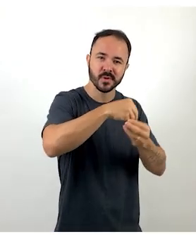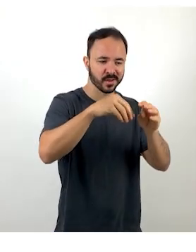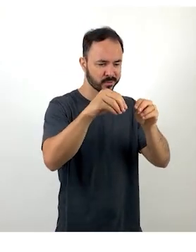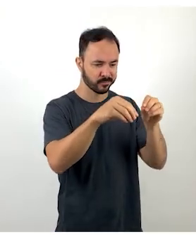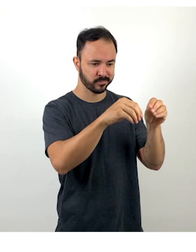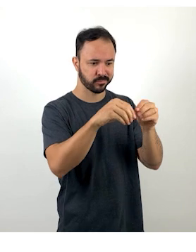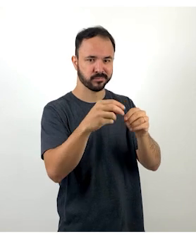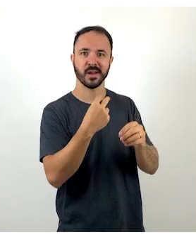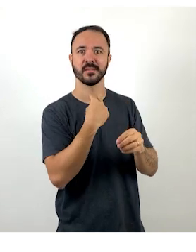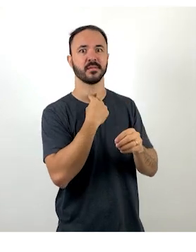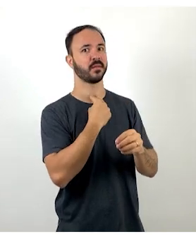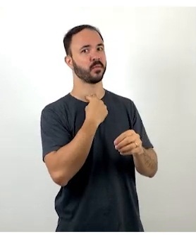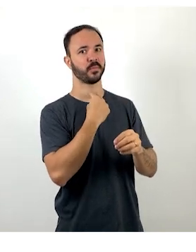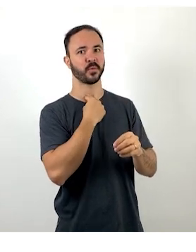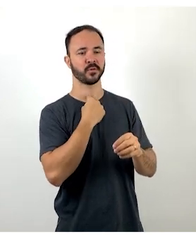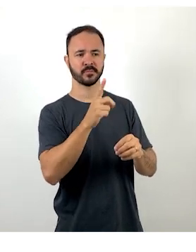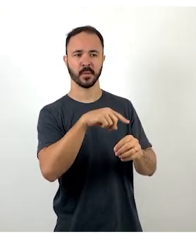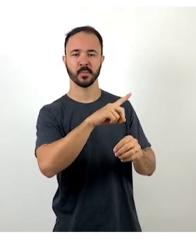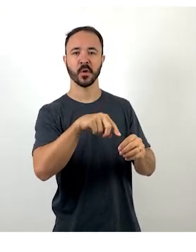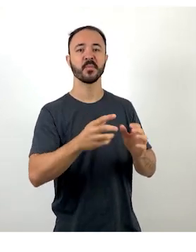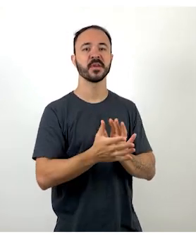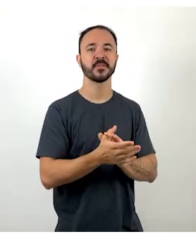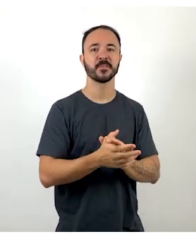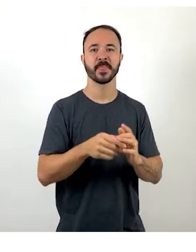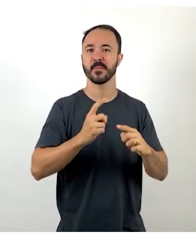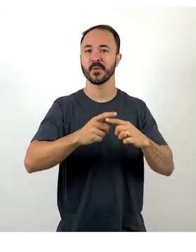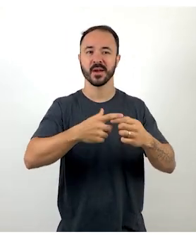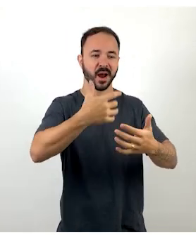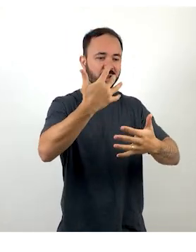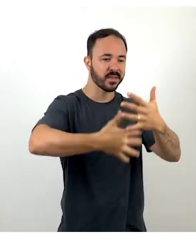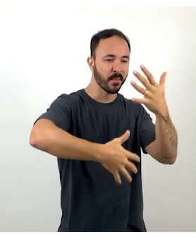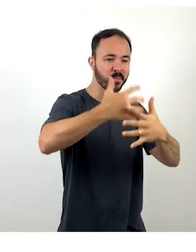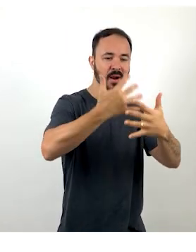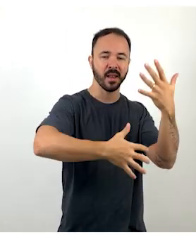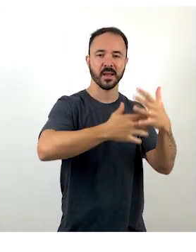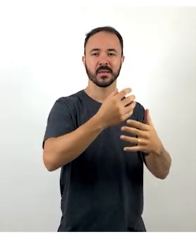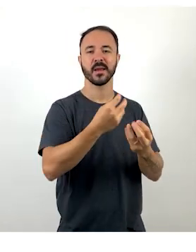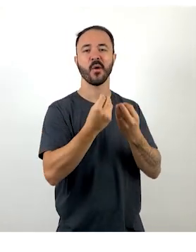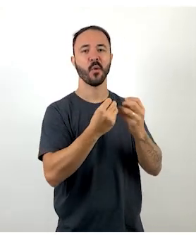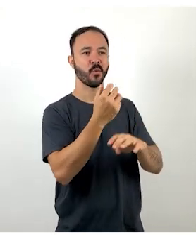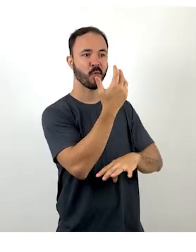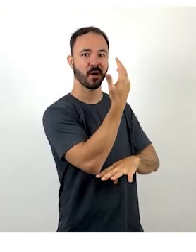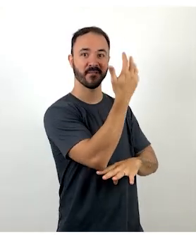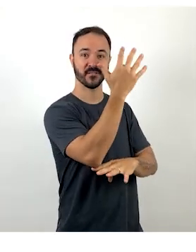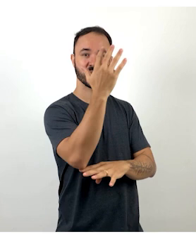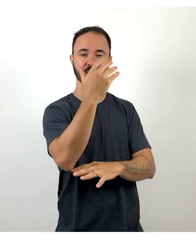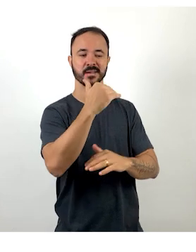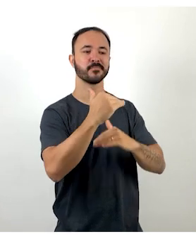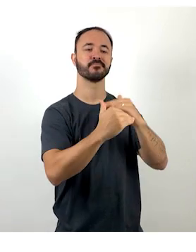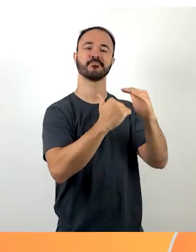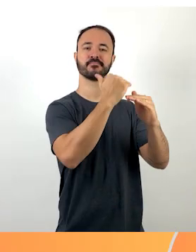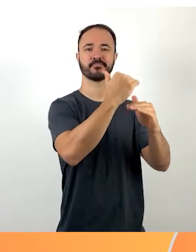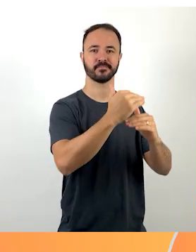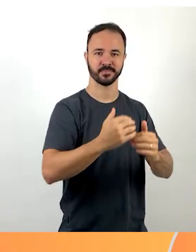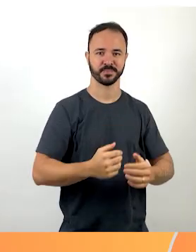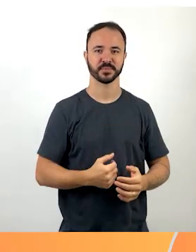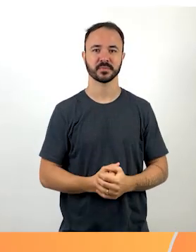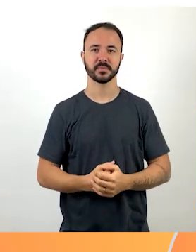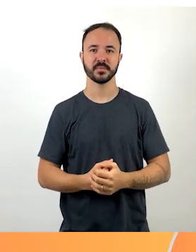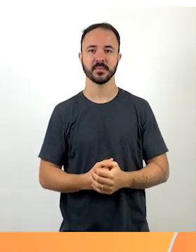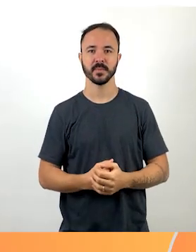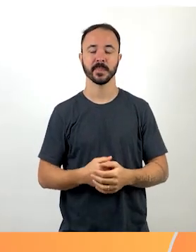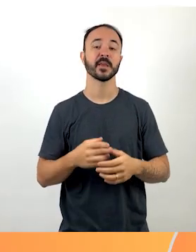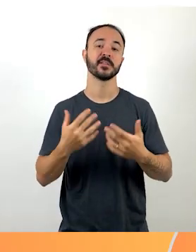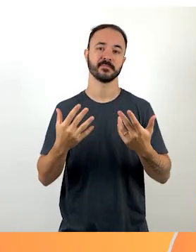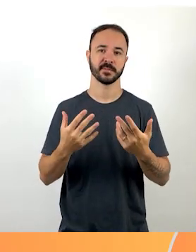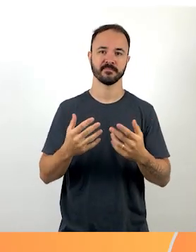esses resíduos não podem ser utilizados na composteira, porque você atrapalha todo o processo de produção do biofertilizante. Muitas ações